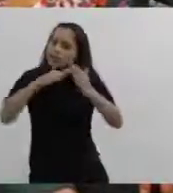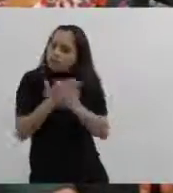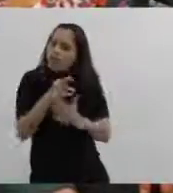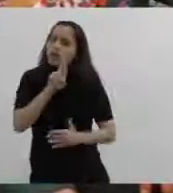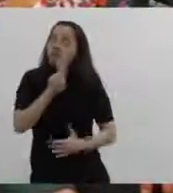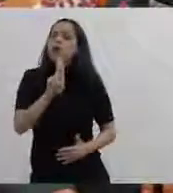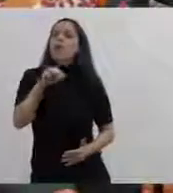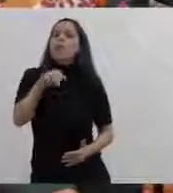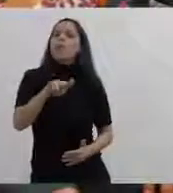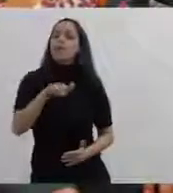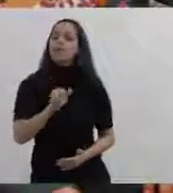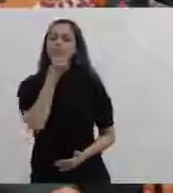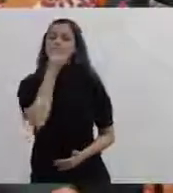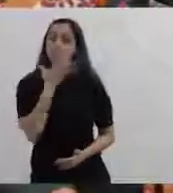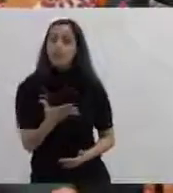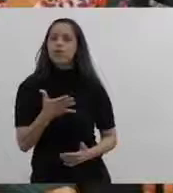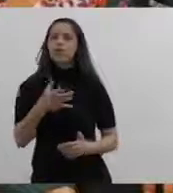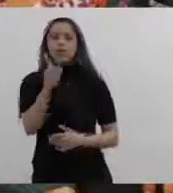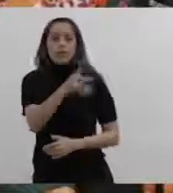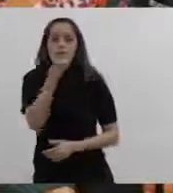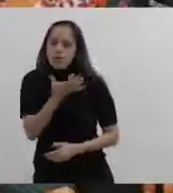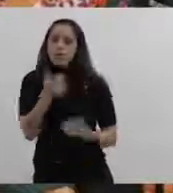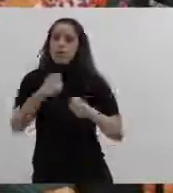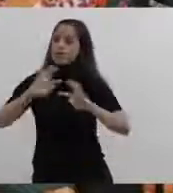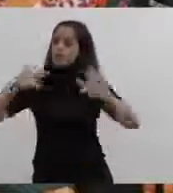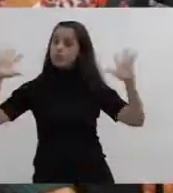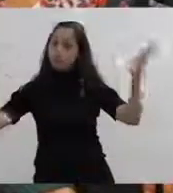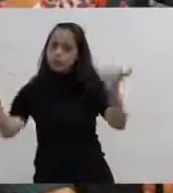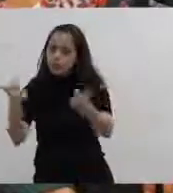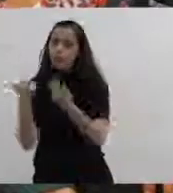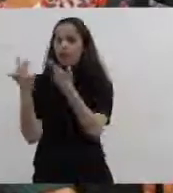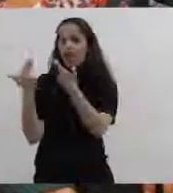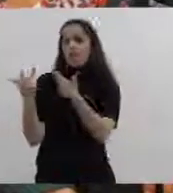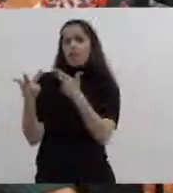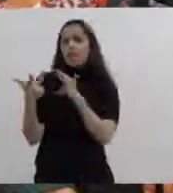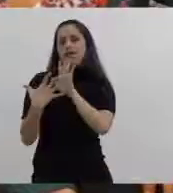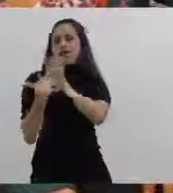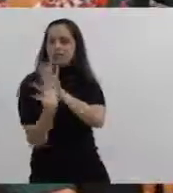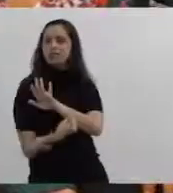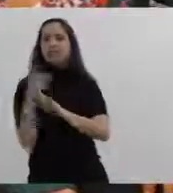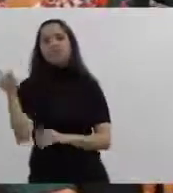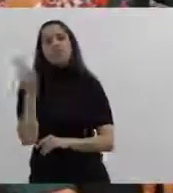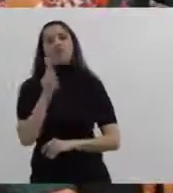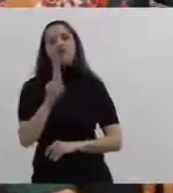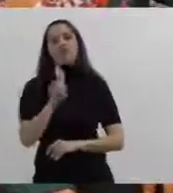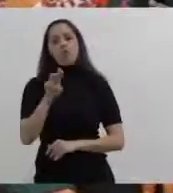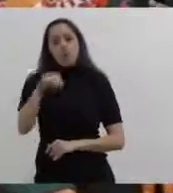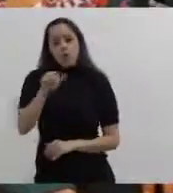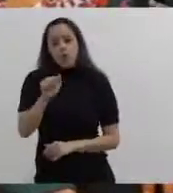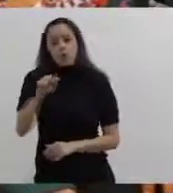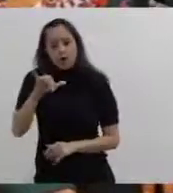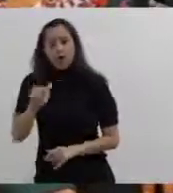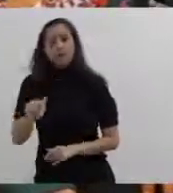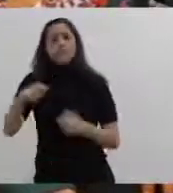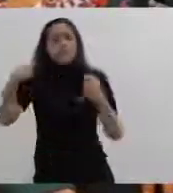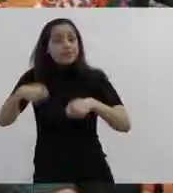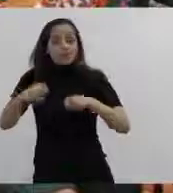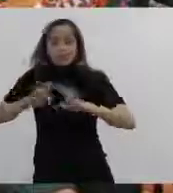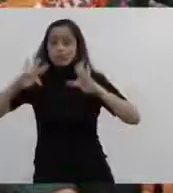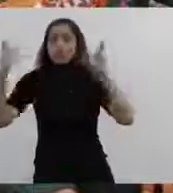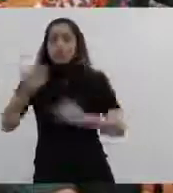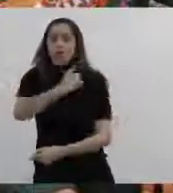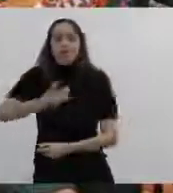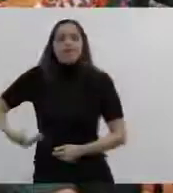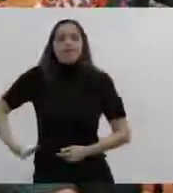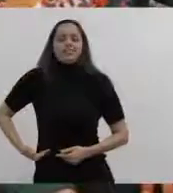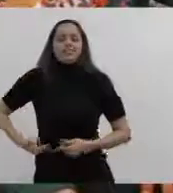do Rumânia é muito boa e os professores também são muito bons, então todos nós temos uma comunidade. Não digo que isso seja errado,